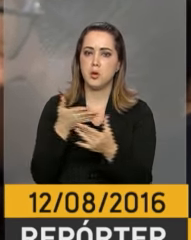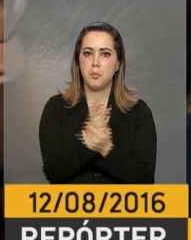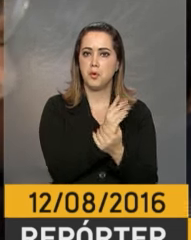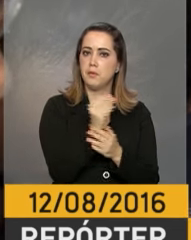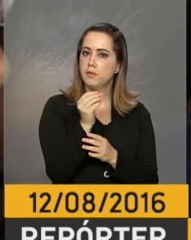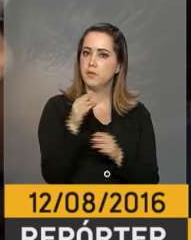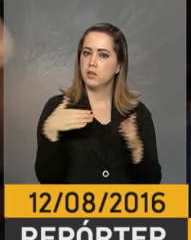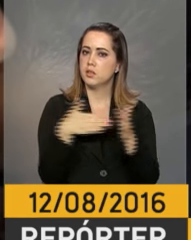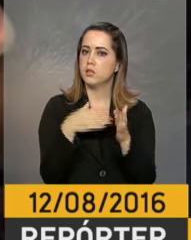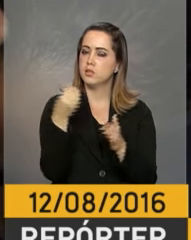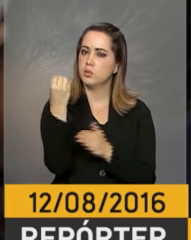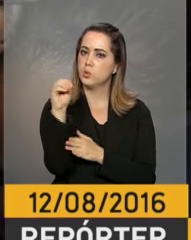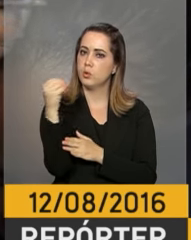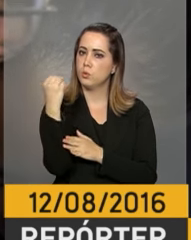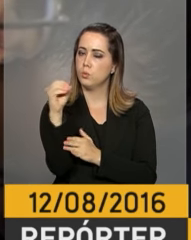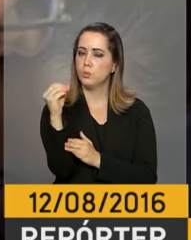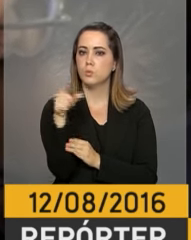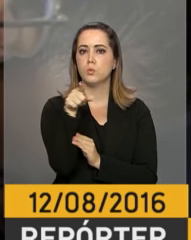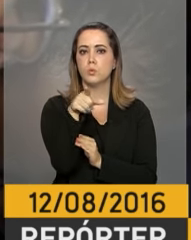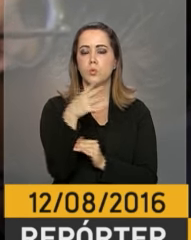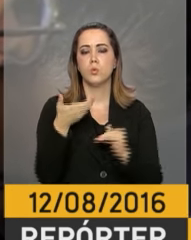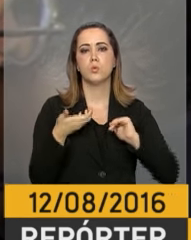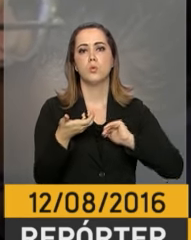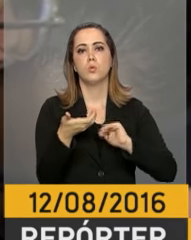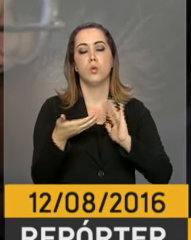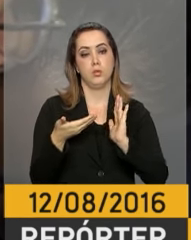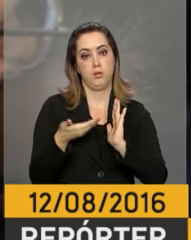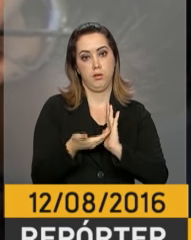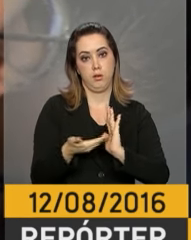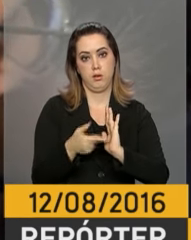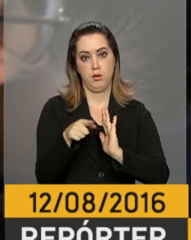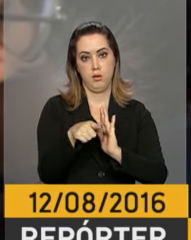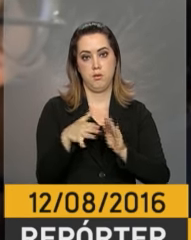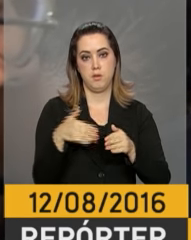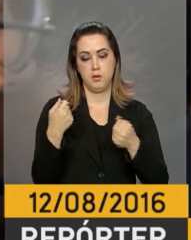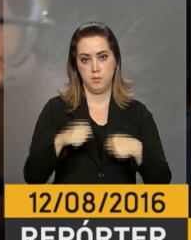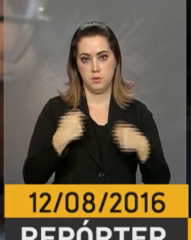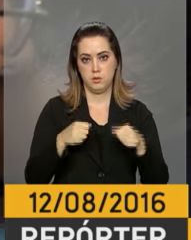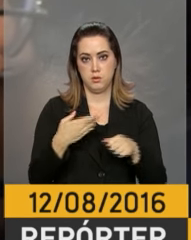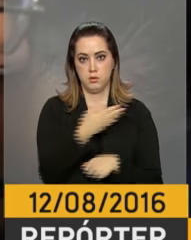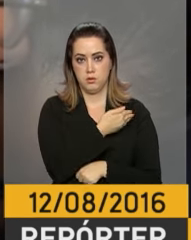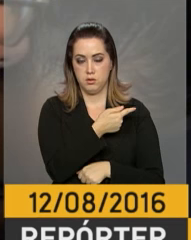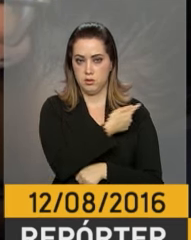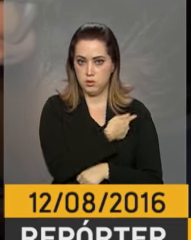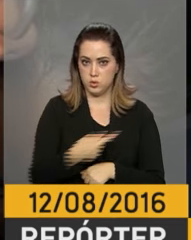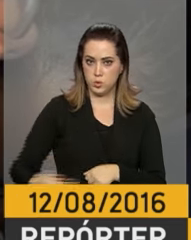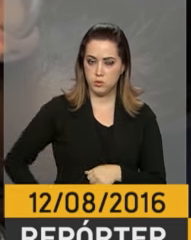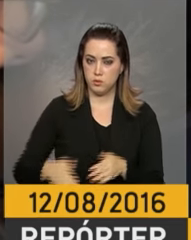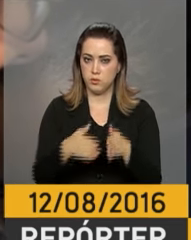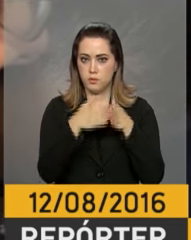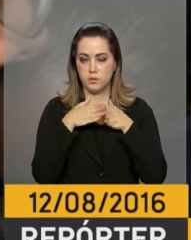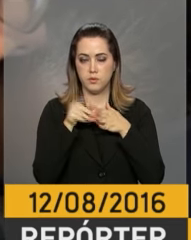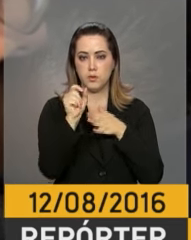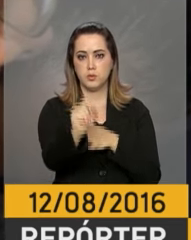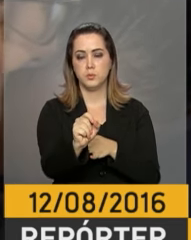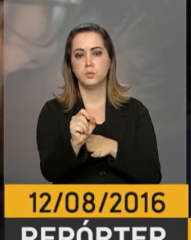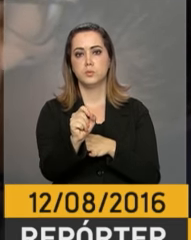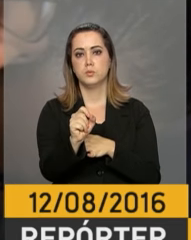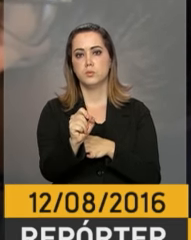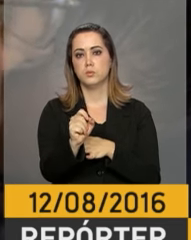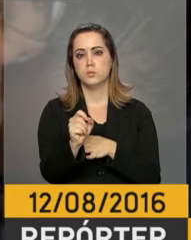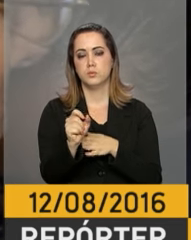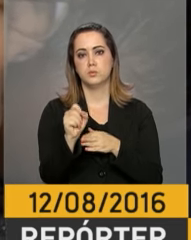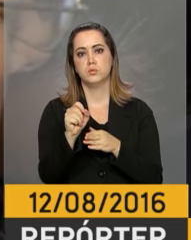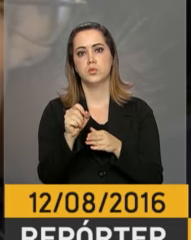outubro, no caso da Câmara? Haveria necessidade do governo solicitar as lideranças da base aliada no Congresso,